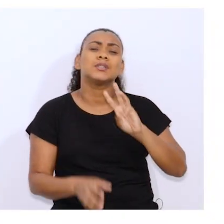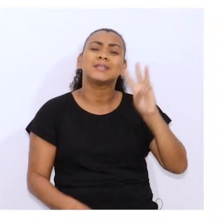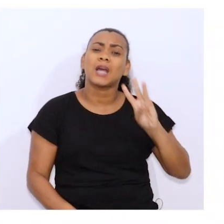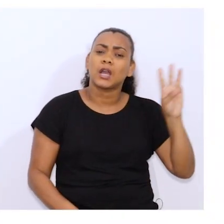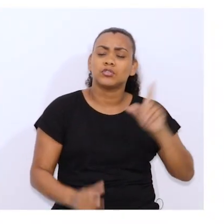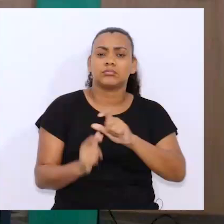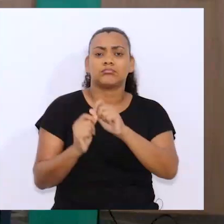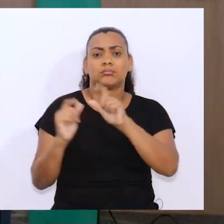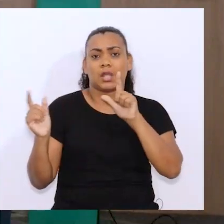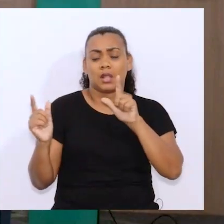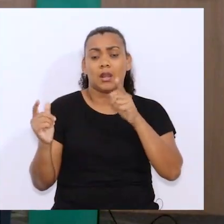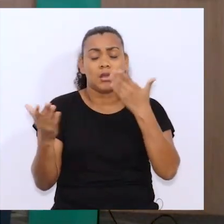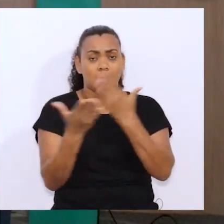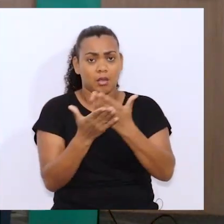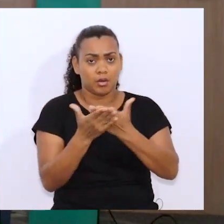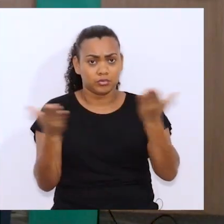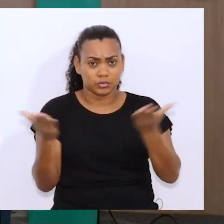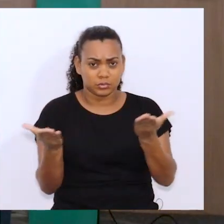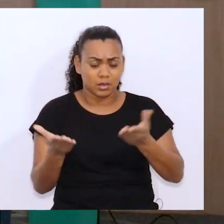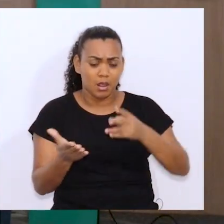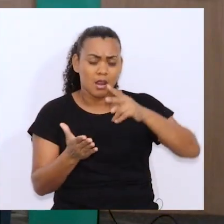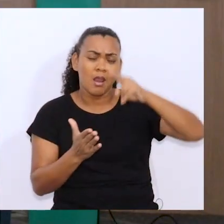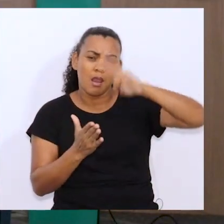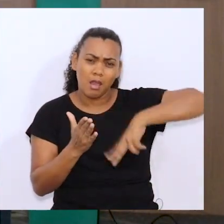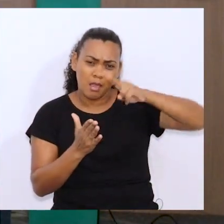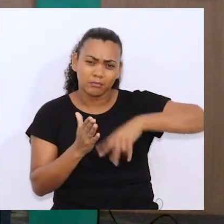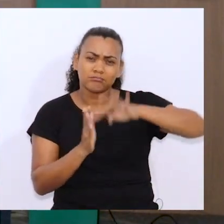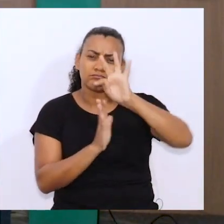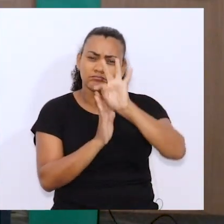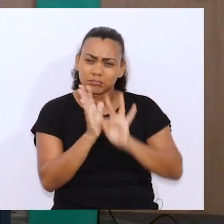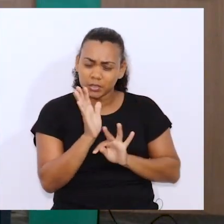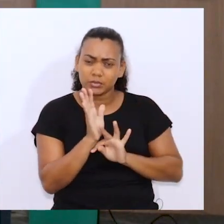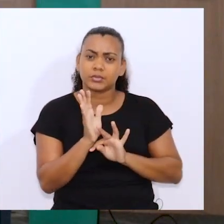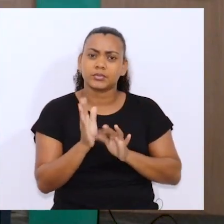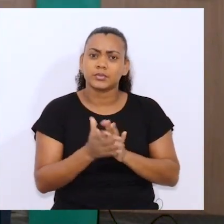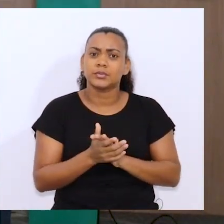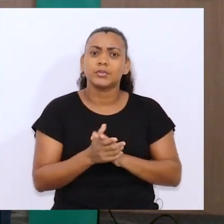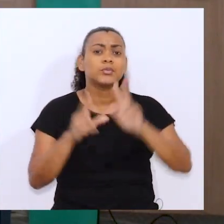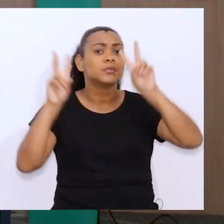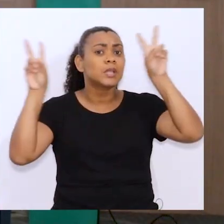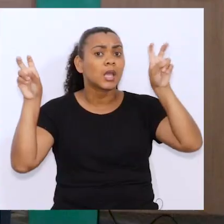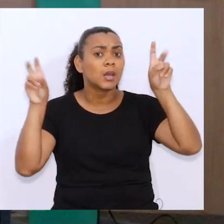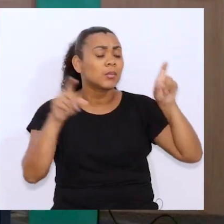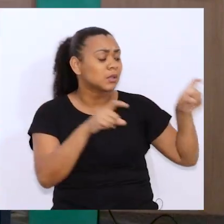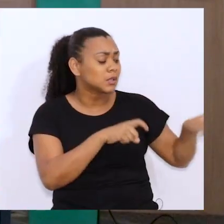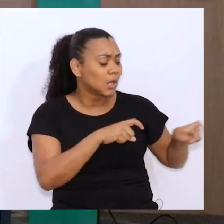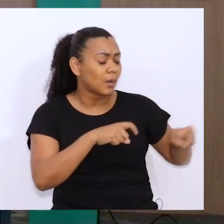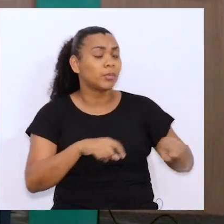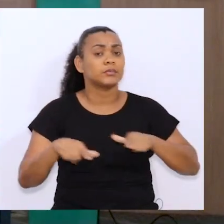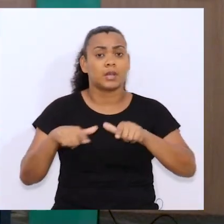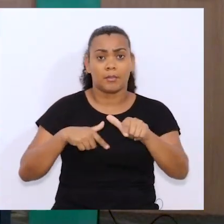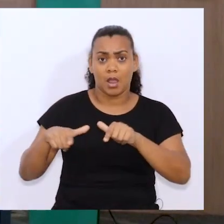aqui na tela. Na aula de hoje, lemos e interpretamos alguns textos sobre o tema campo e